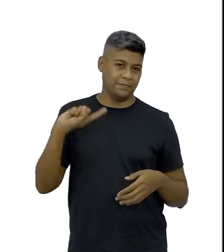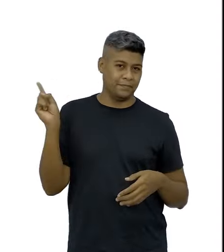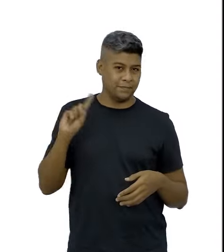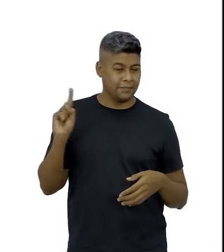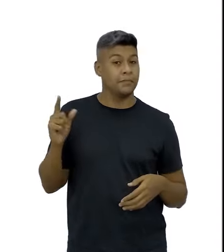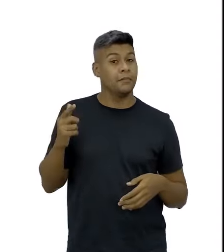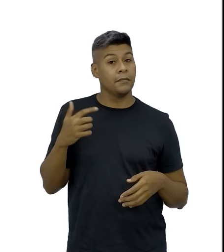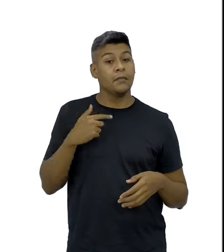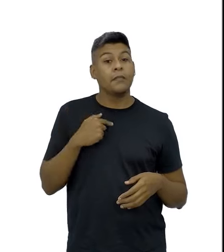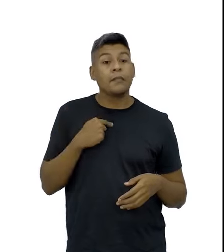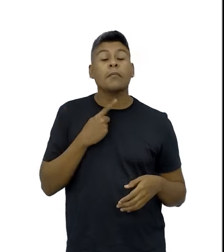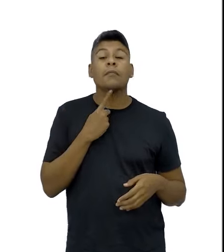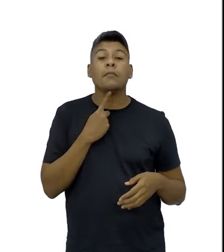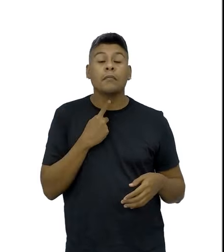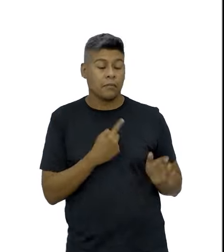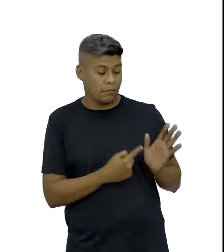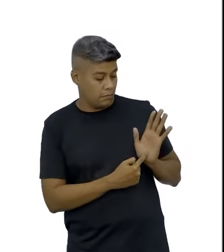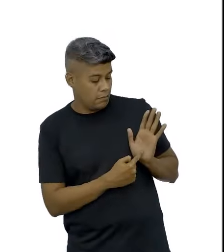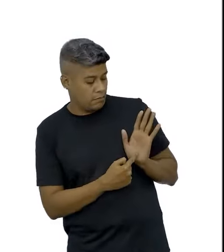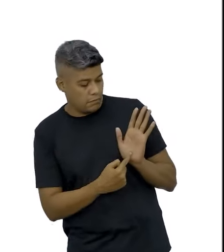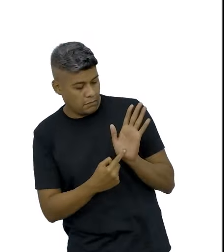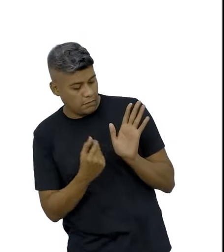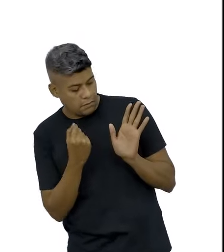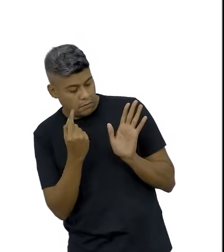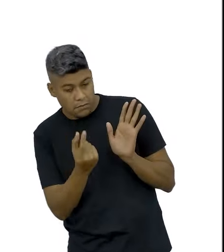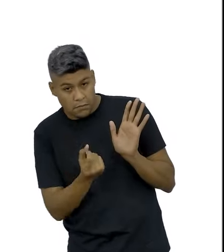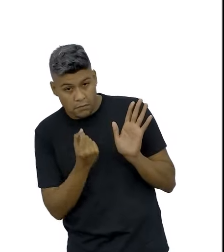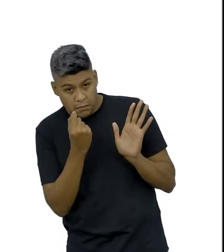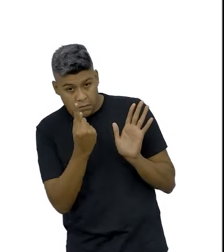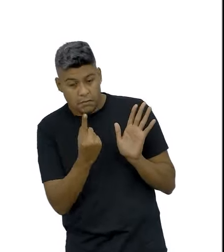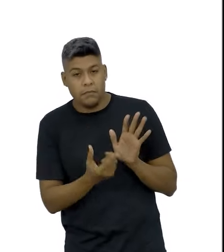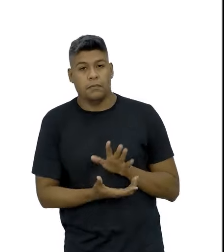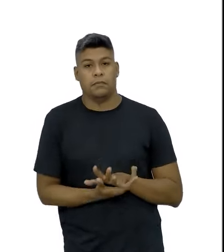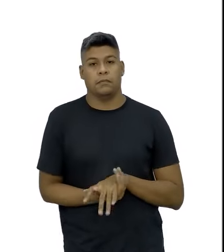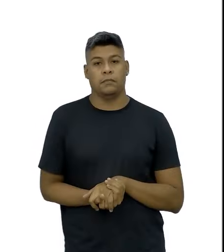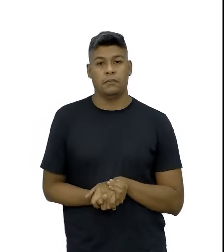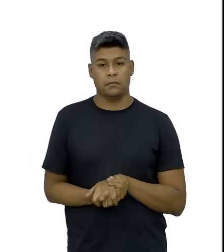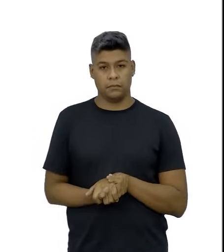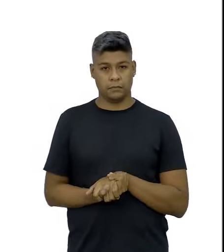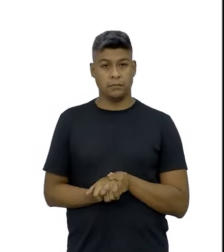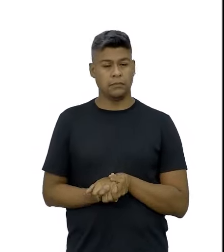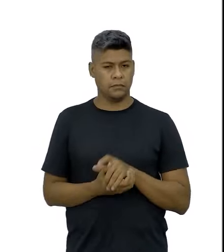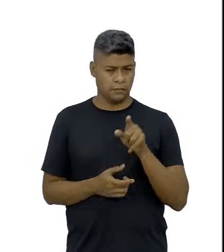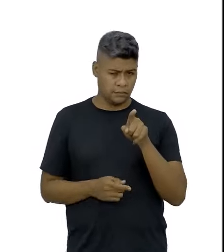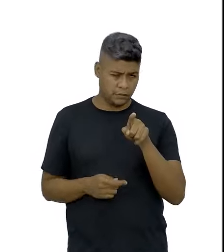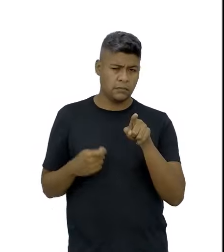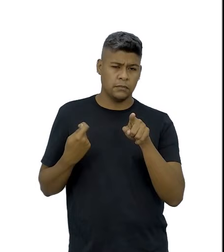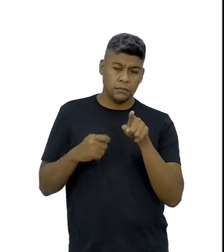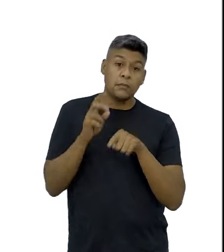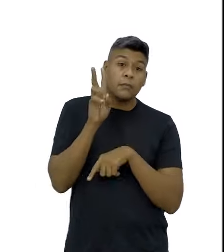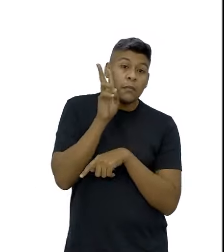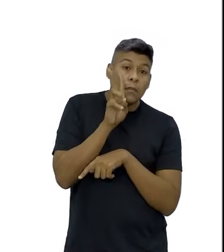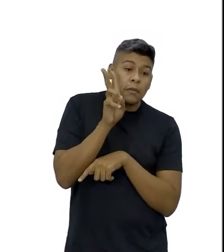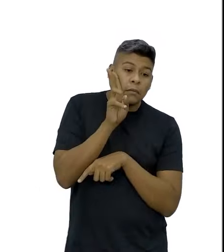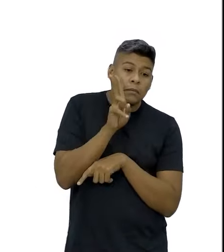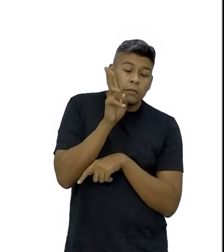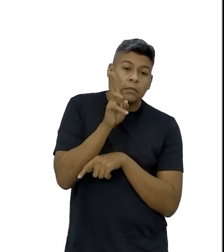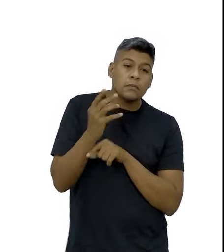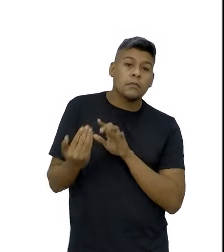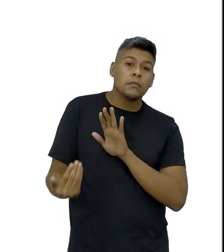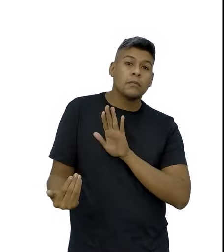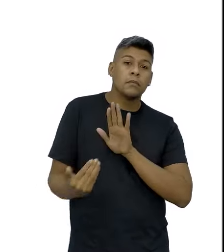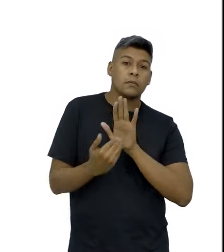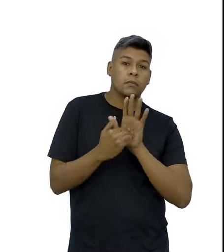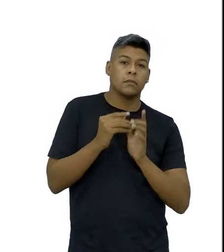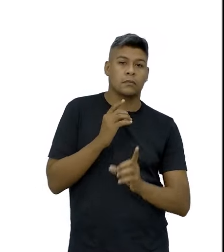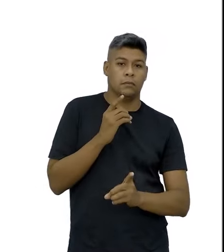eu desejo destacar com vocês alguns pontos, tá? E vocês devem se lembrar que no último encontro,